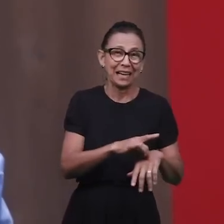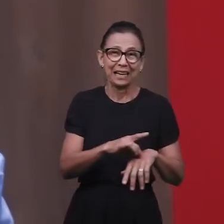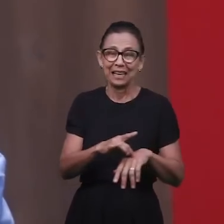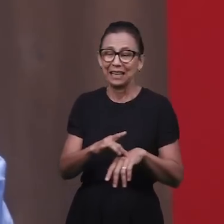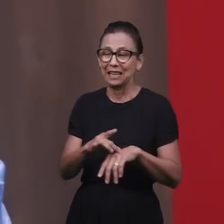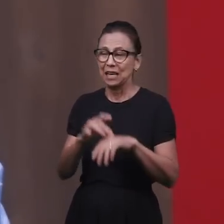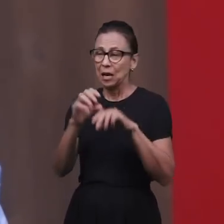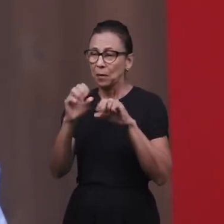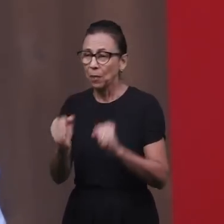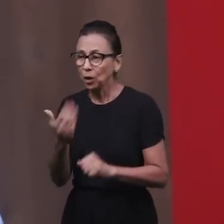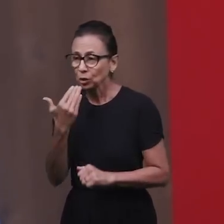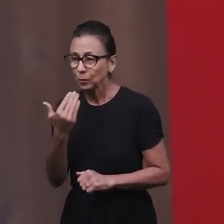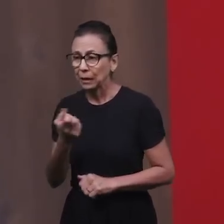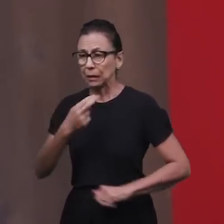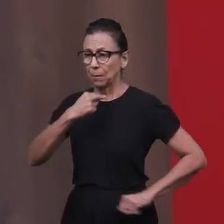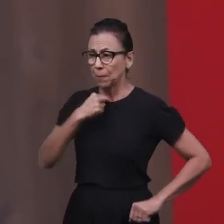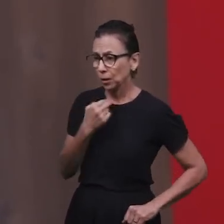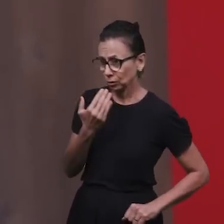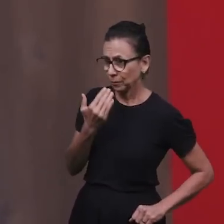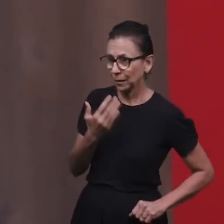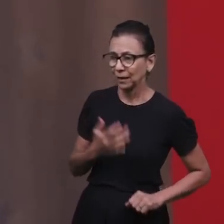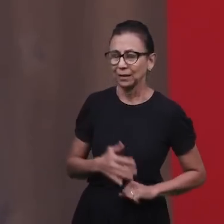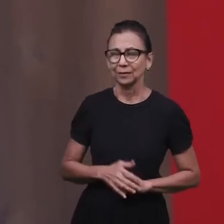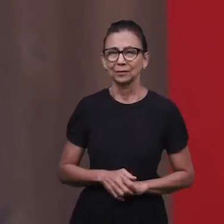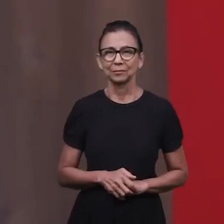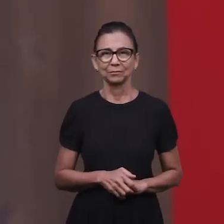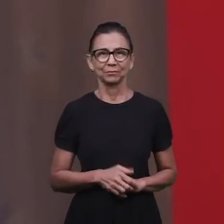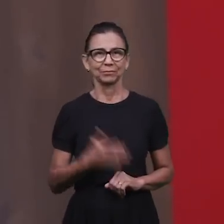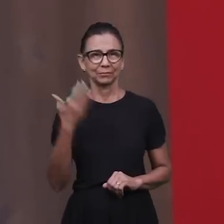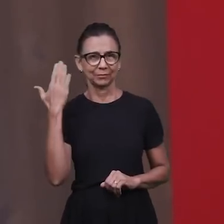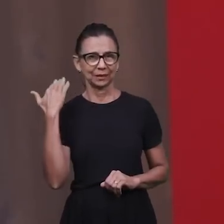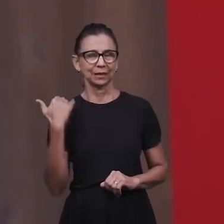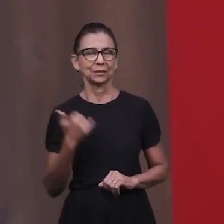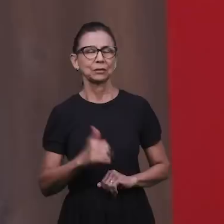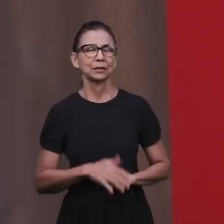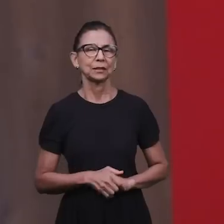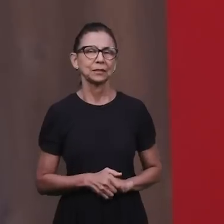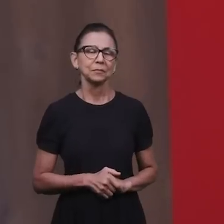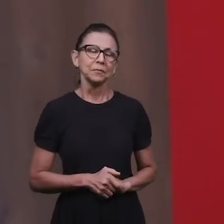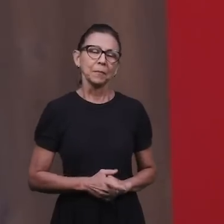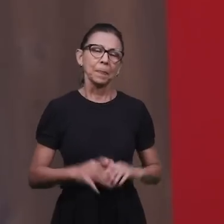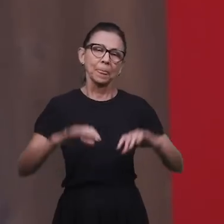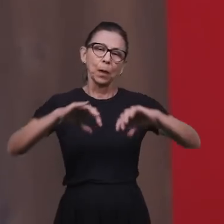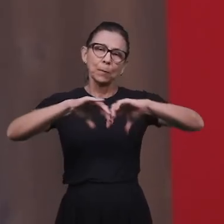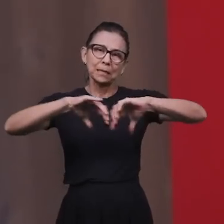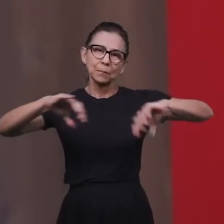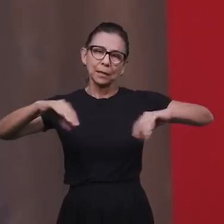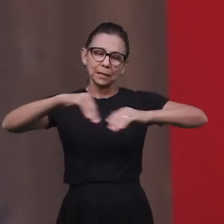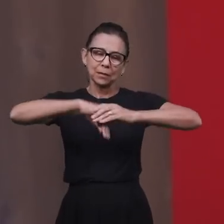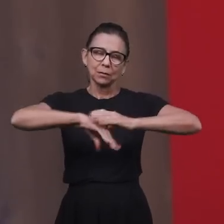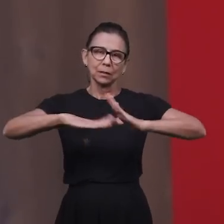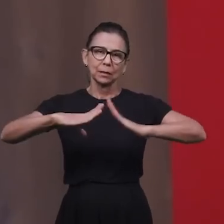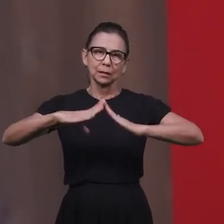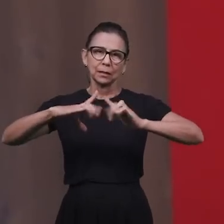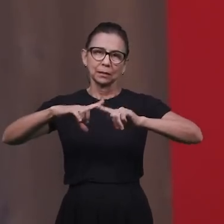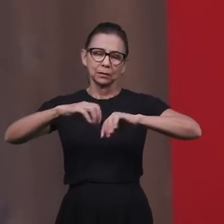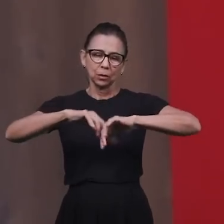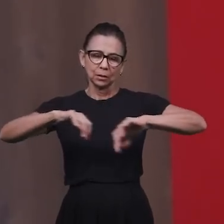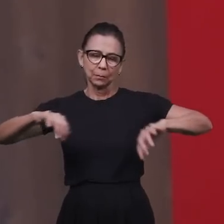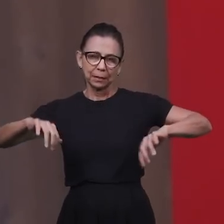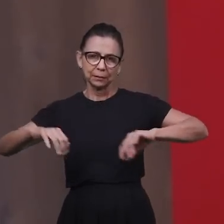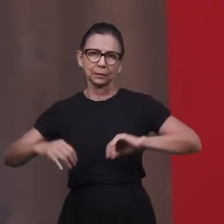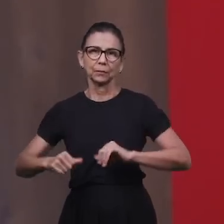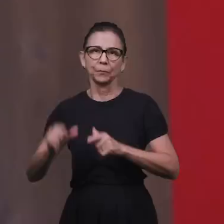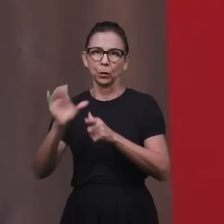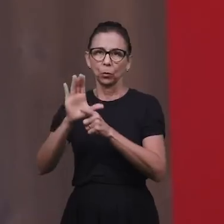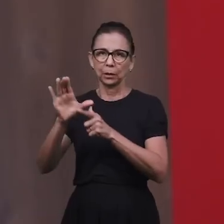o conhecimento das coisas que estava trazendo divisão. Então, eu queria usar um texto da palavra que vai falar sobre esse aspecto.